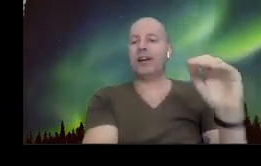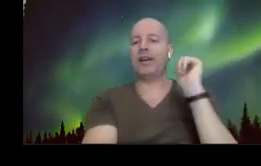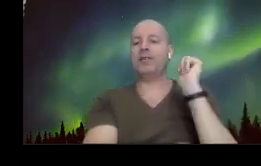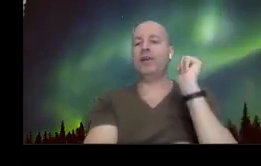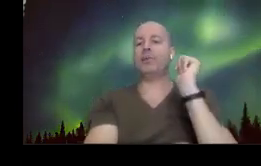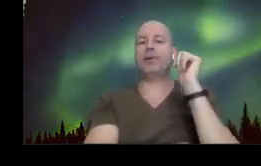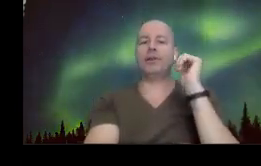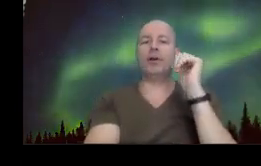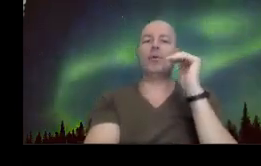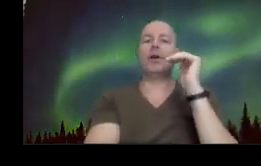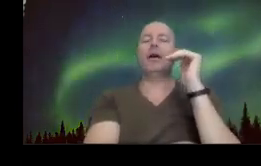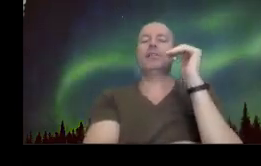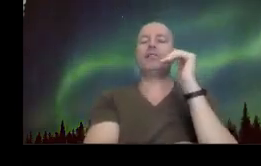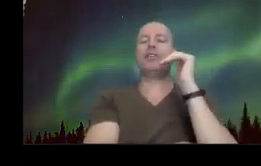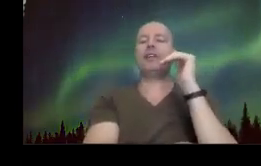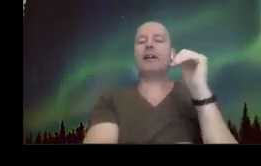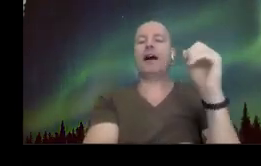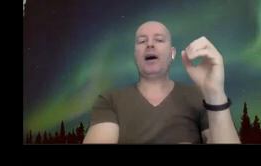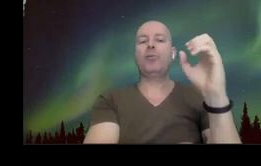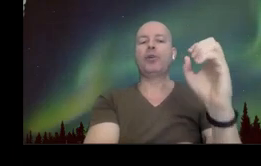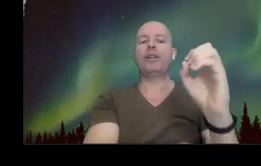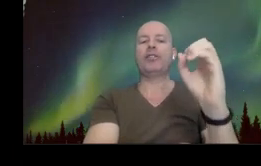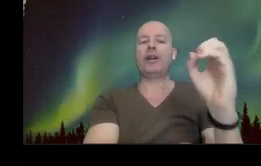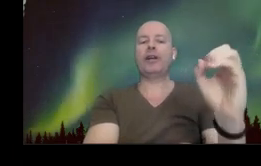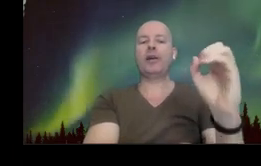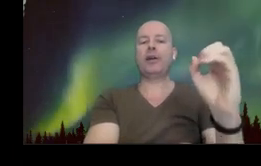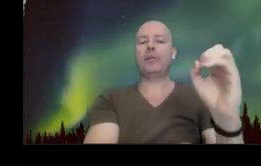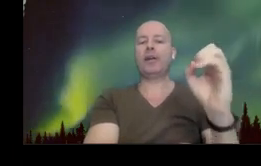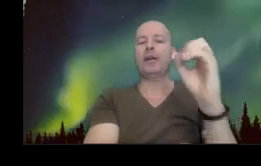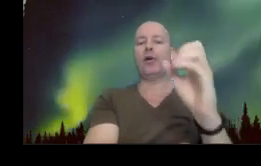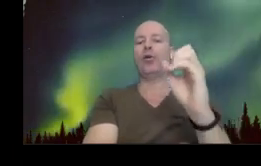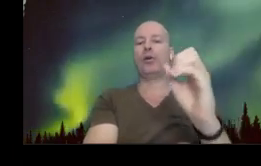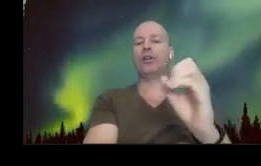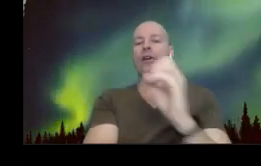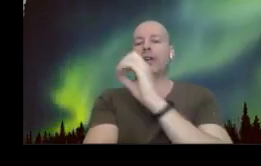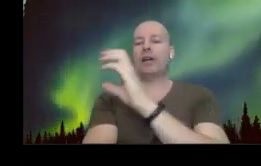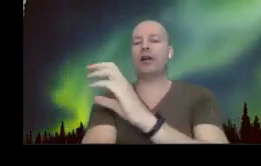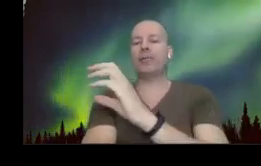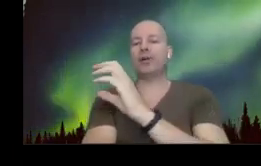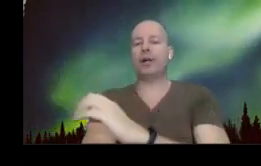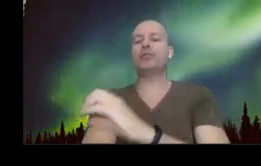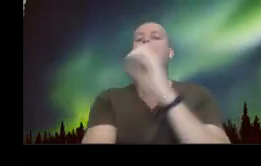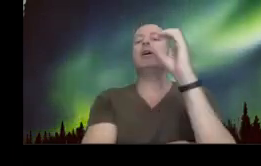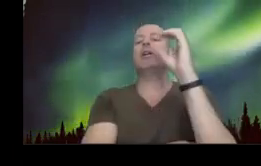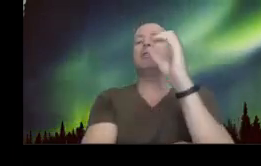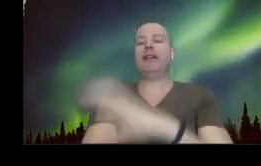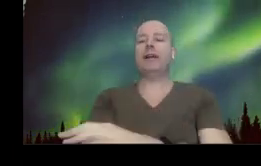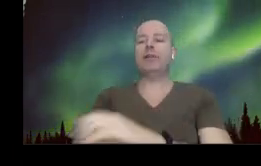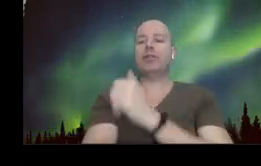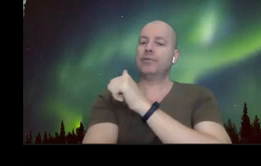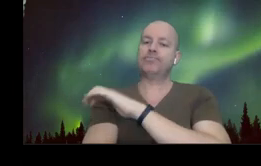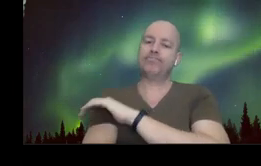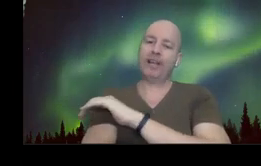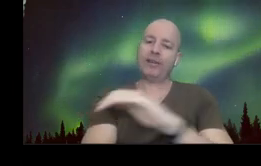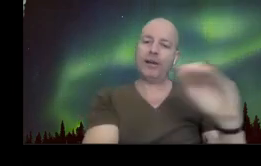grande vai ganhar sempre. Então, se você tem que criar uma unidade daquele tamanho pequena ou uma unidade daquele tamanho grande, vai